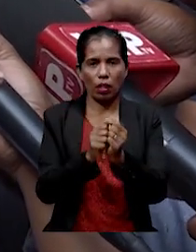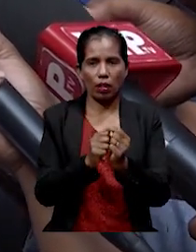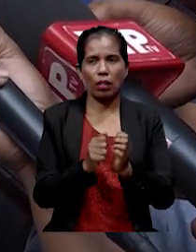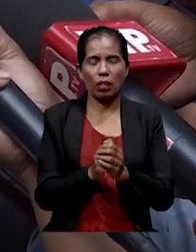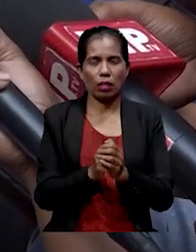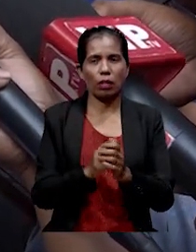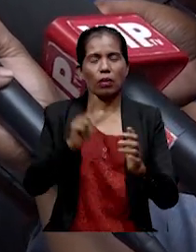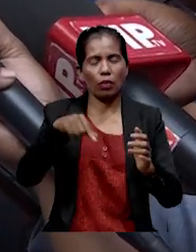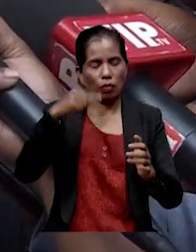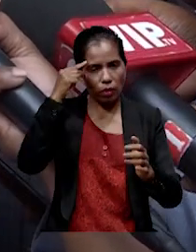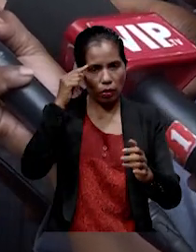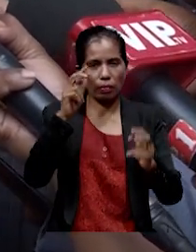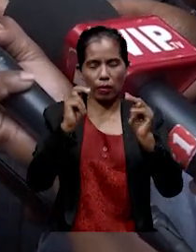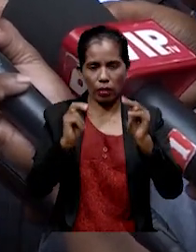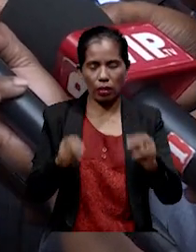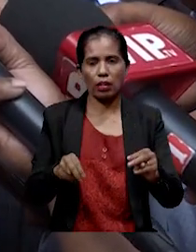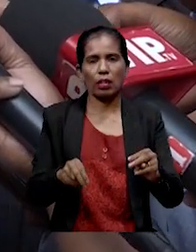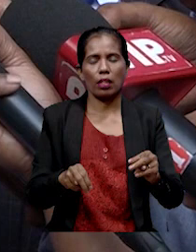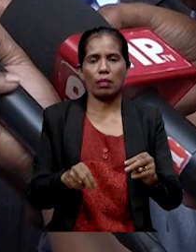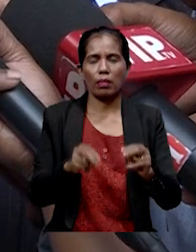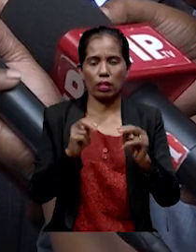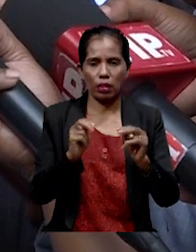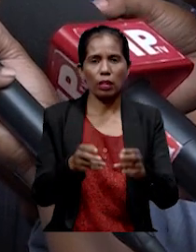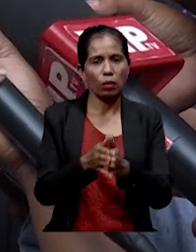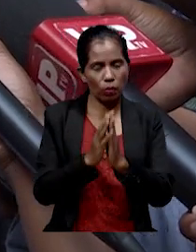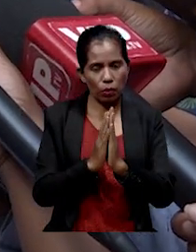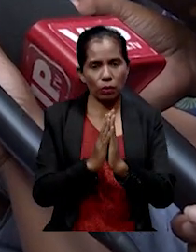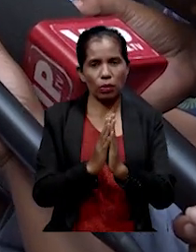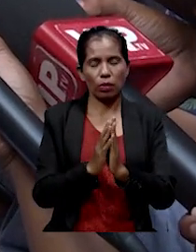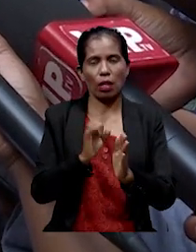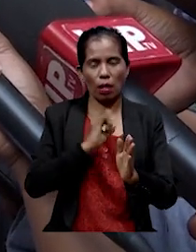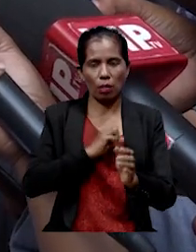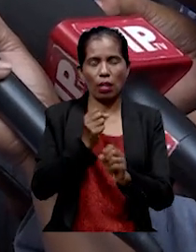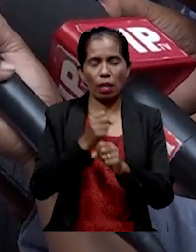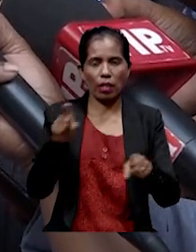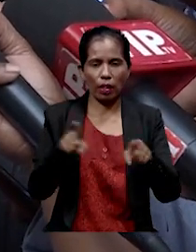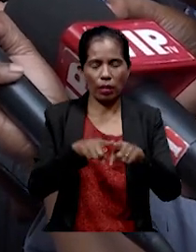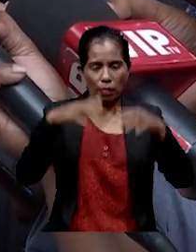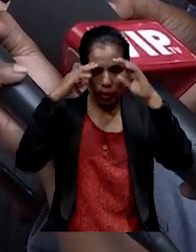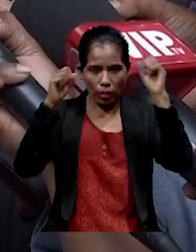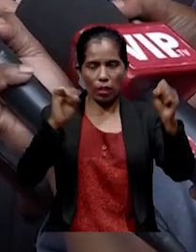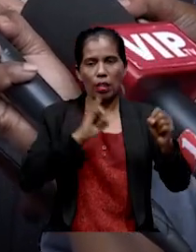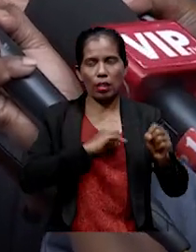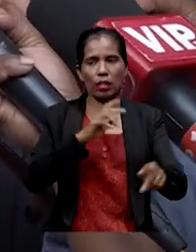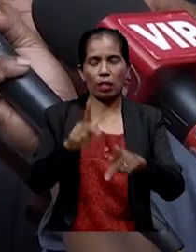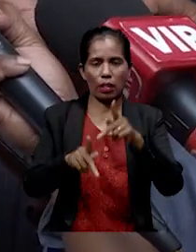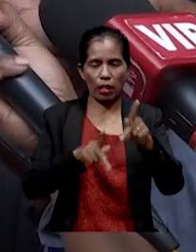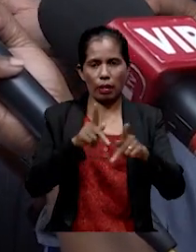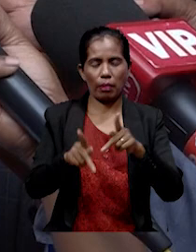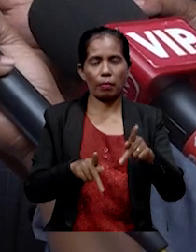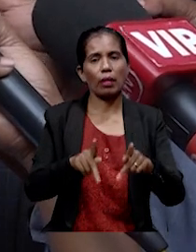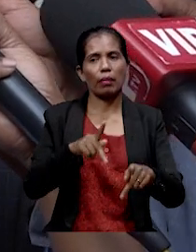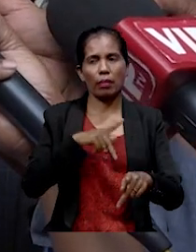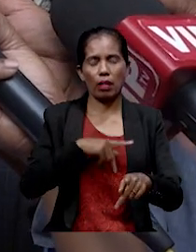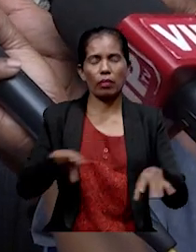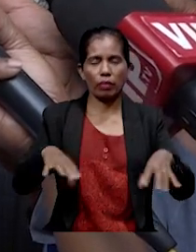Membro do governo Roma precisa de uma, em que é o Belhalo, no da presidente ou no da pessoal. Também a relação